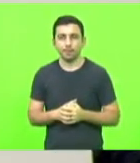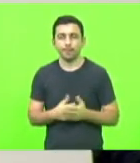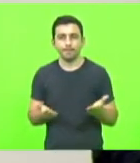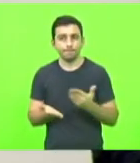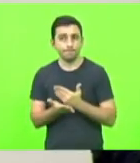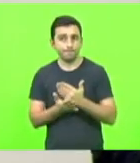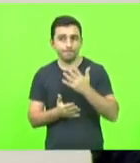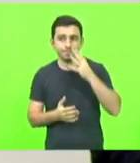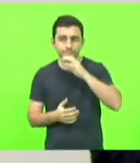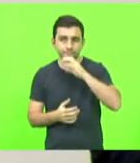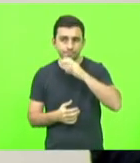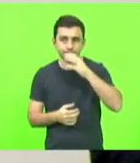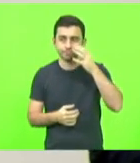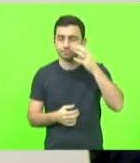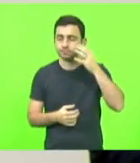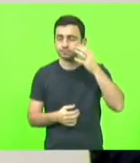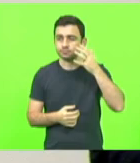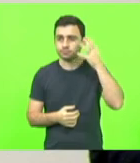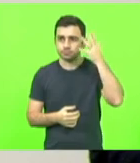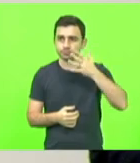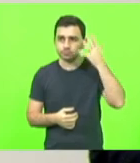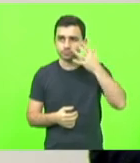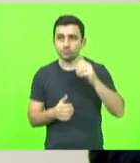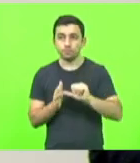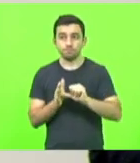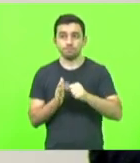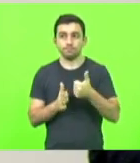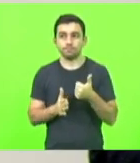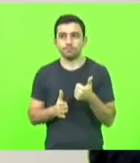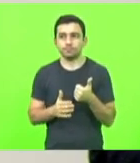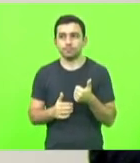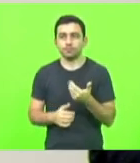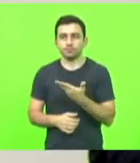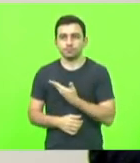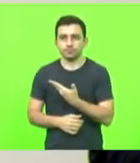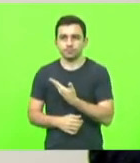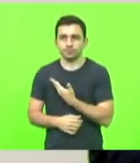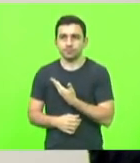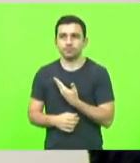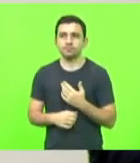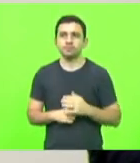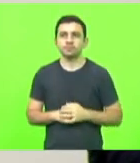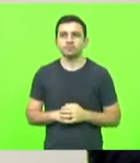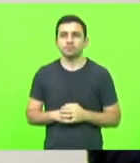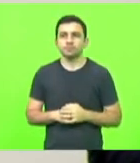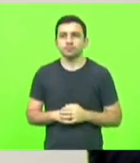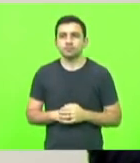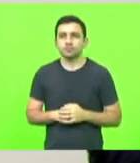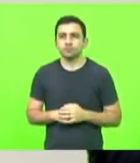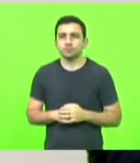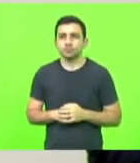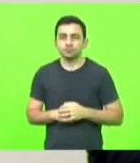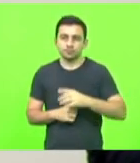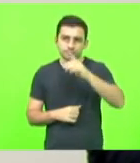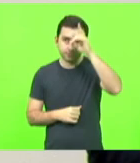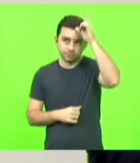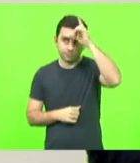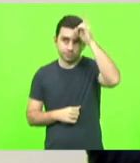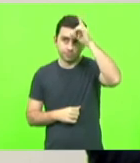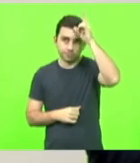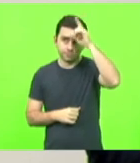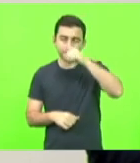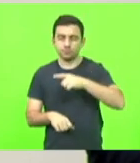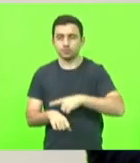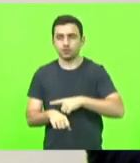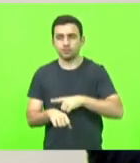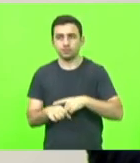breves comunicações, e o primeiro deputado, colega e amigo deputado Sargento Lima. Vossa Excelência terá